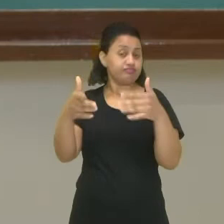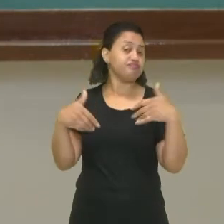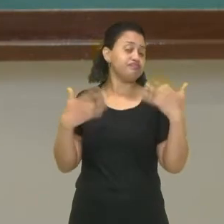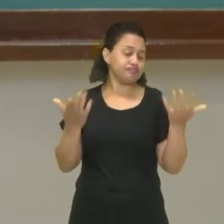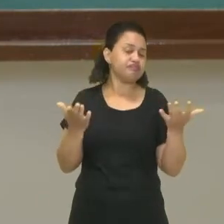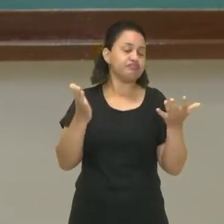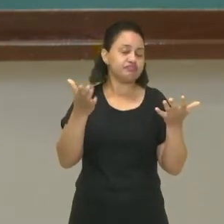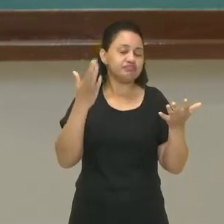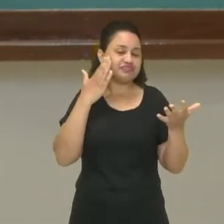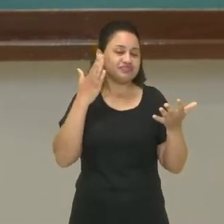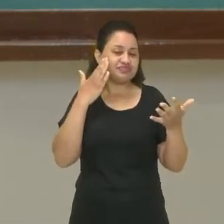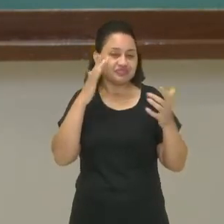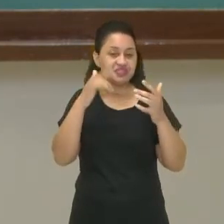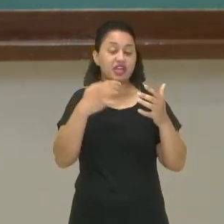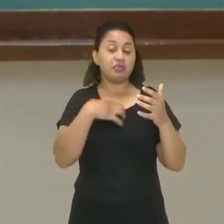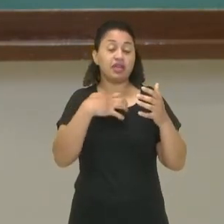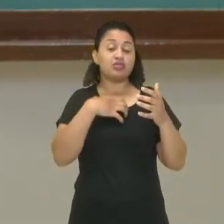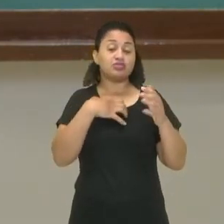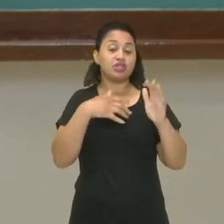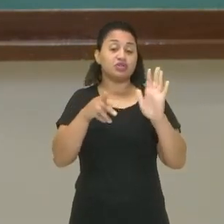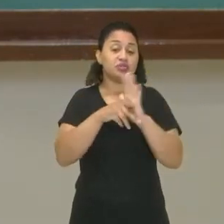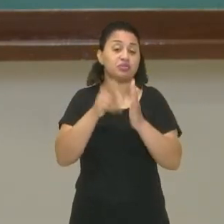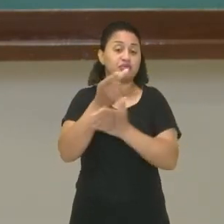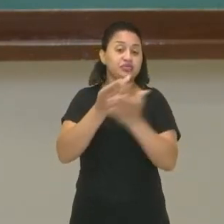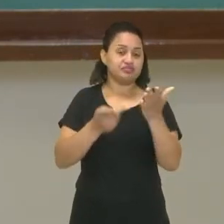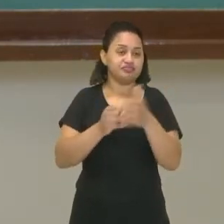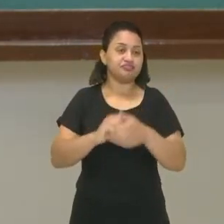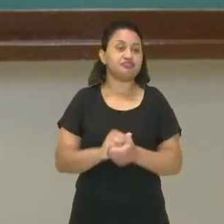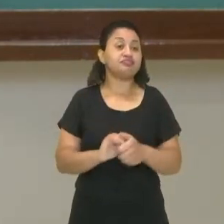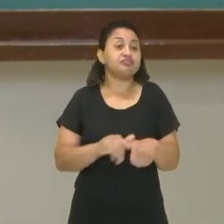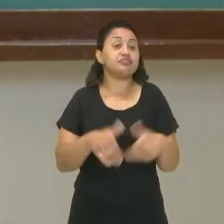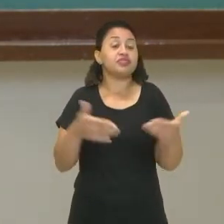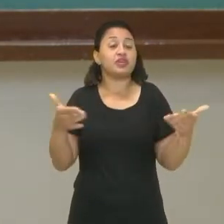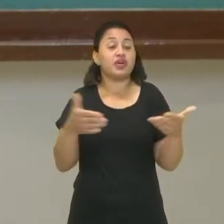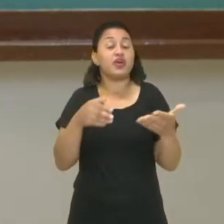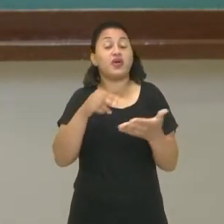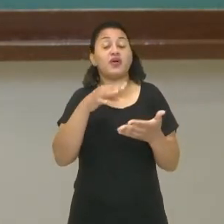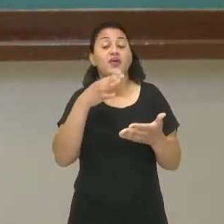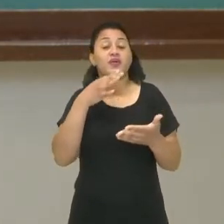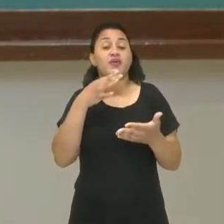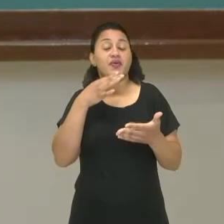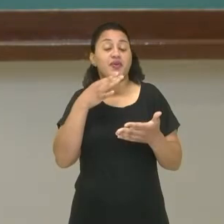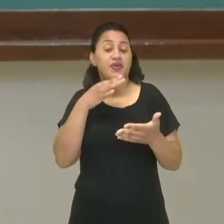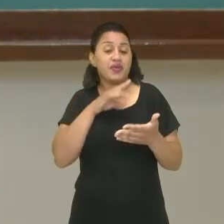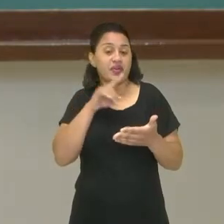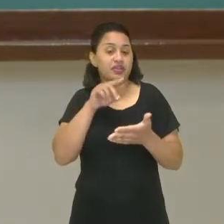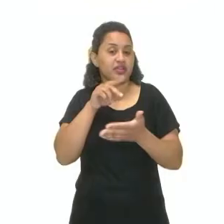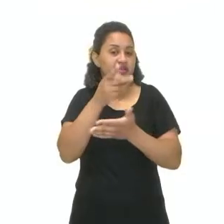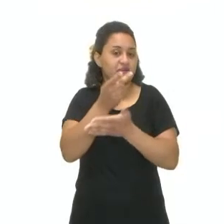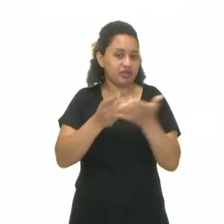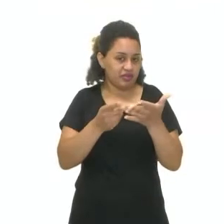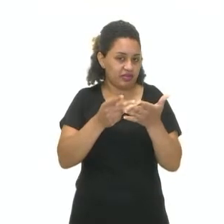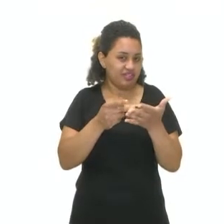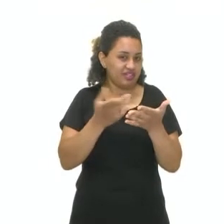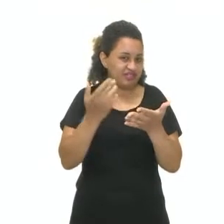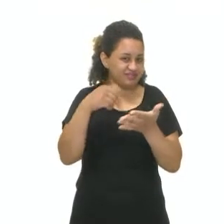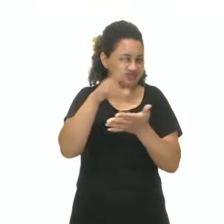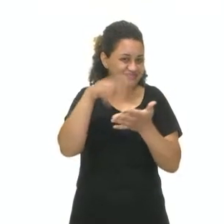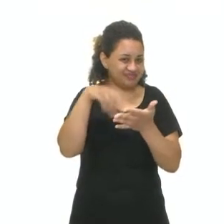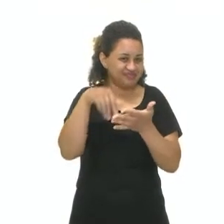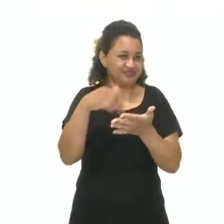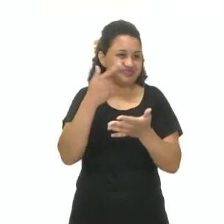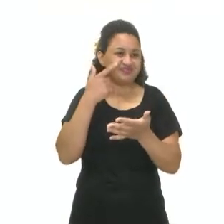que eu estou falando dessa forma fixa aqui. Vamos conhecer o soneto Sonho Africano. Ei-lo e